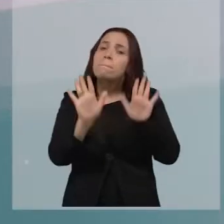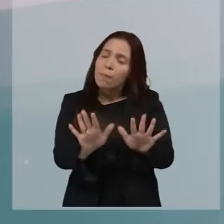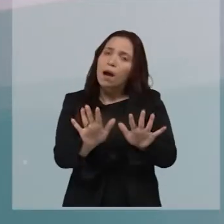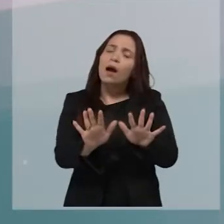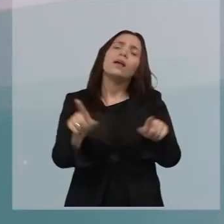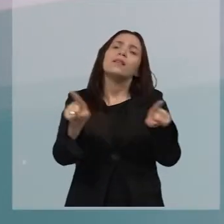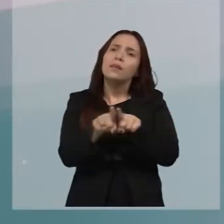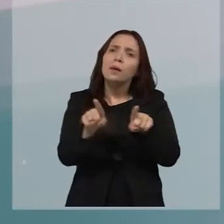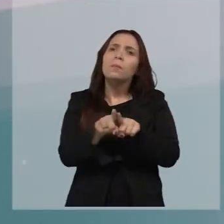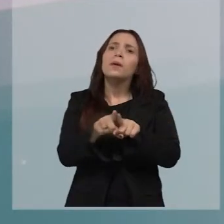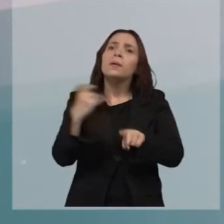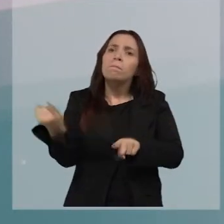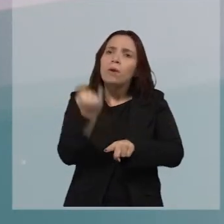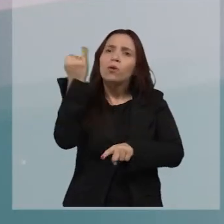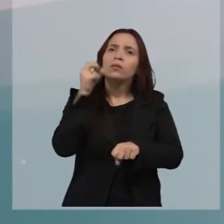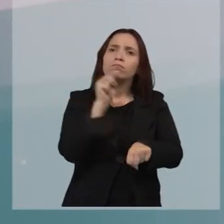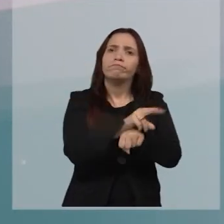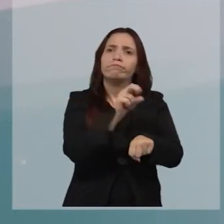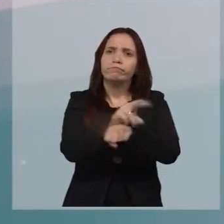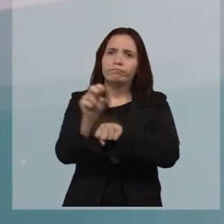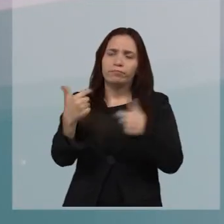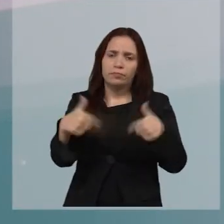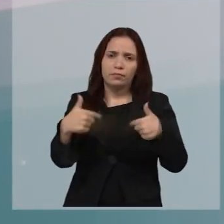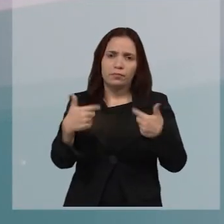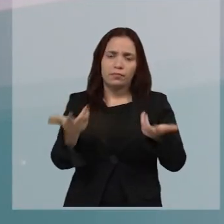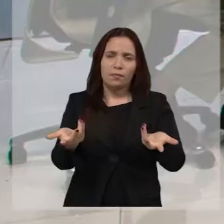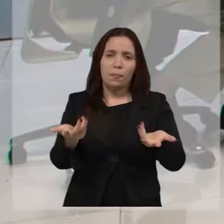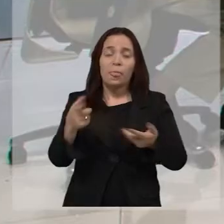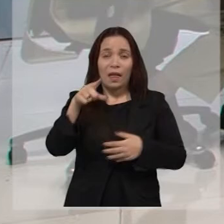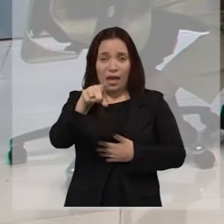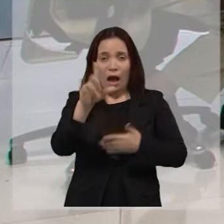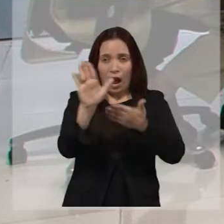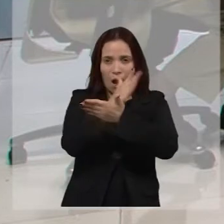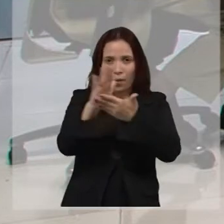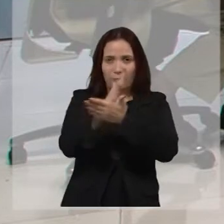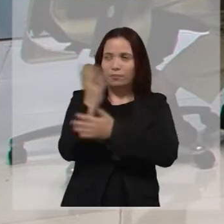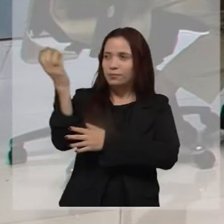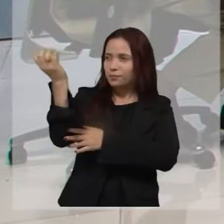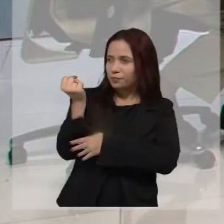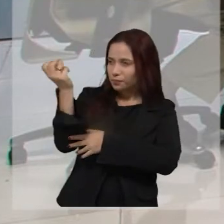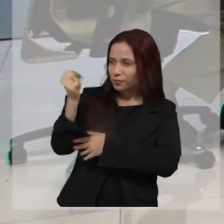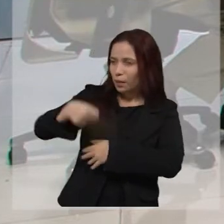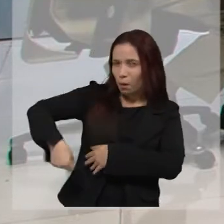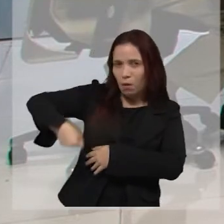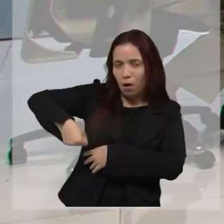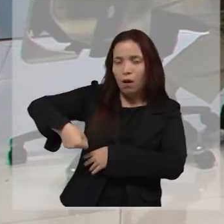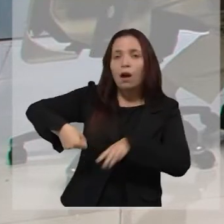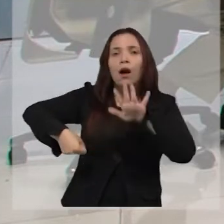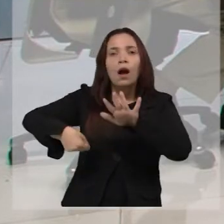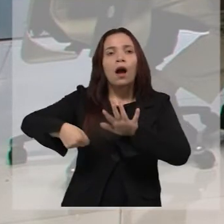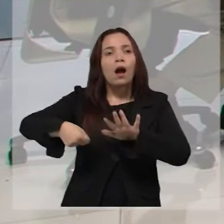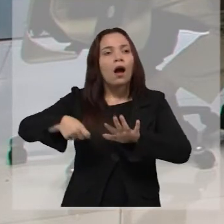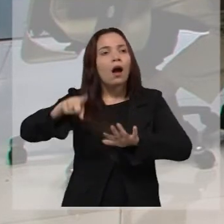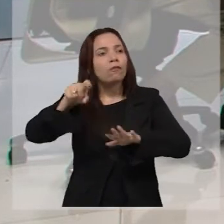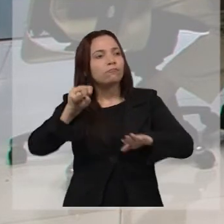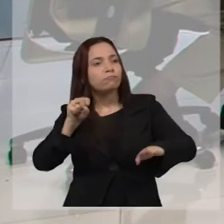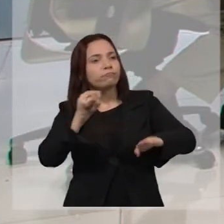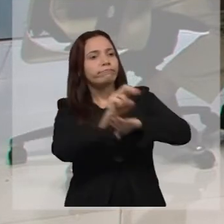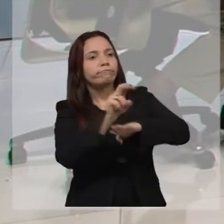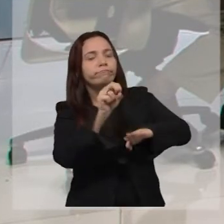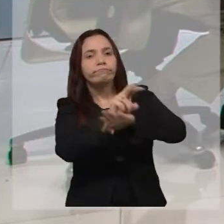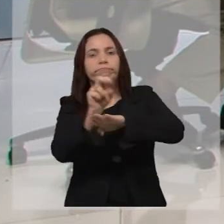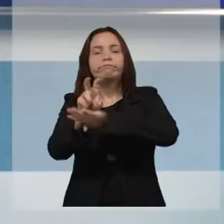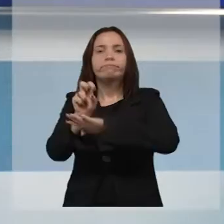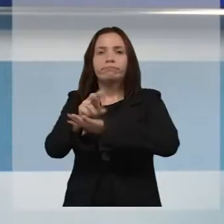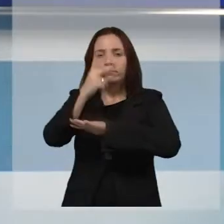precisam ser acessadas pelo mercado, porque uma coisa é elas acessarem o mercado minimamente, outra coisa é o mercado acessar essas pessoas.